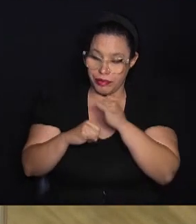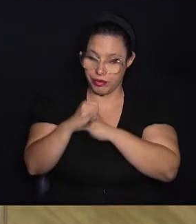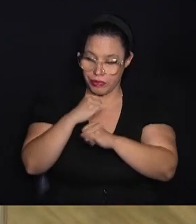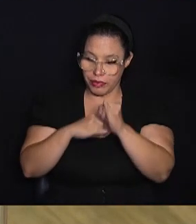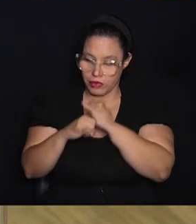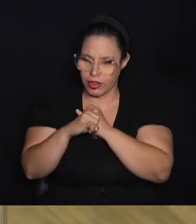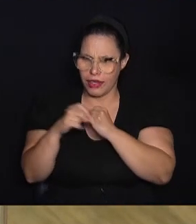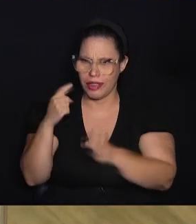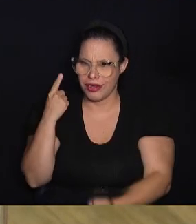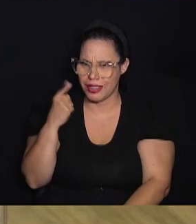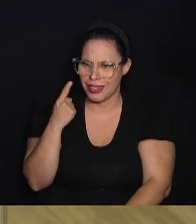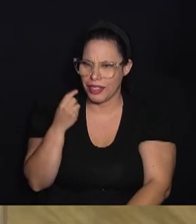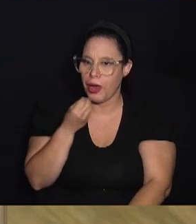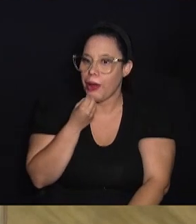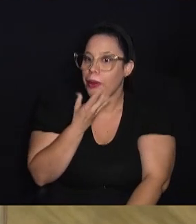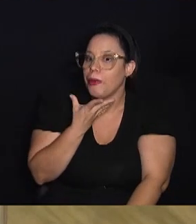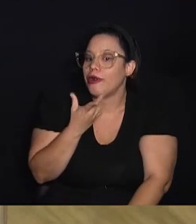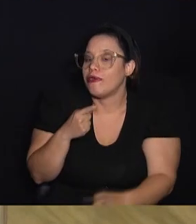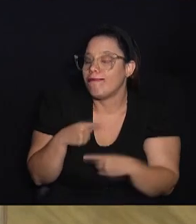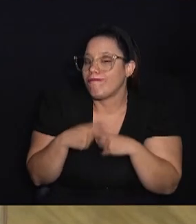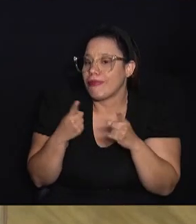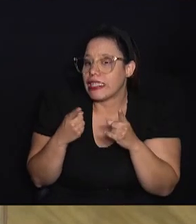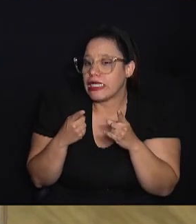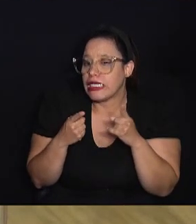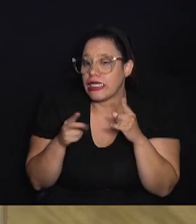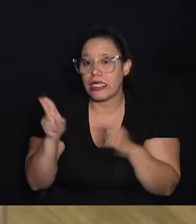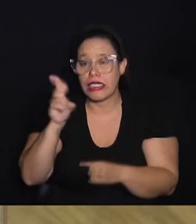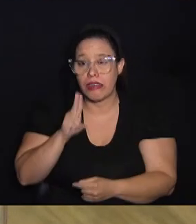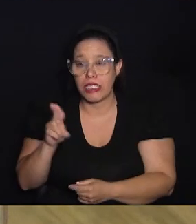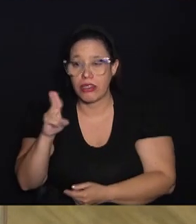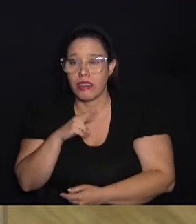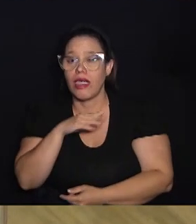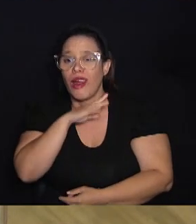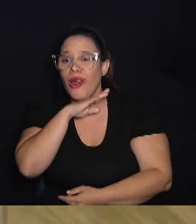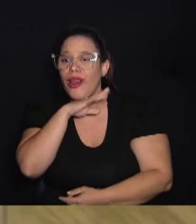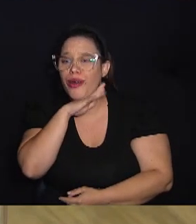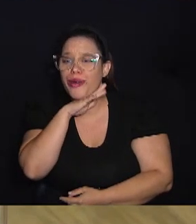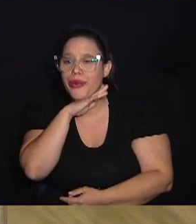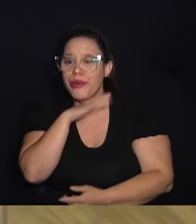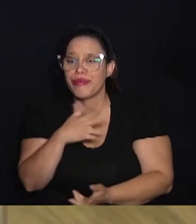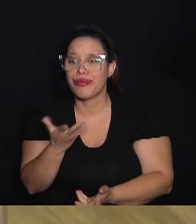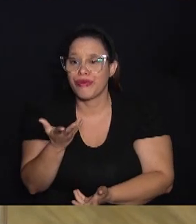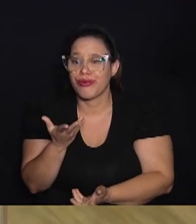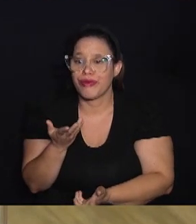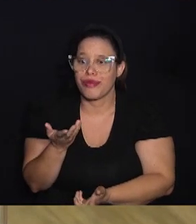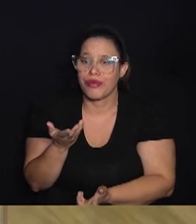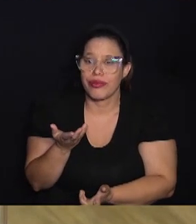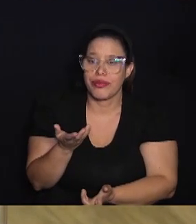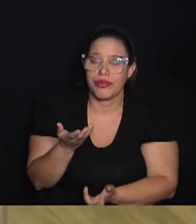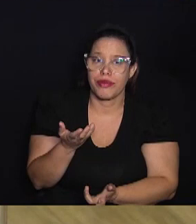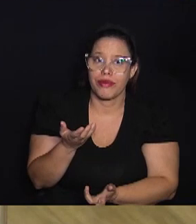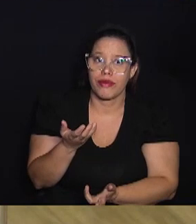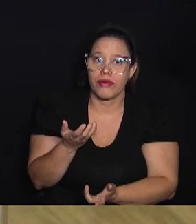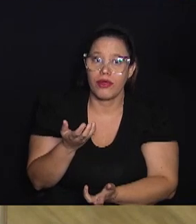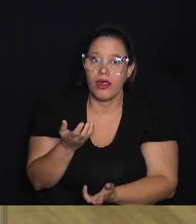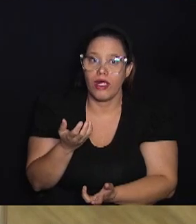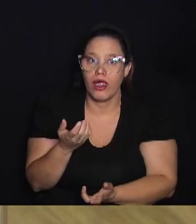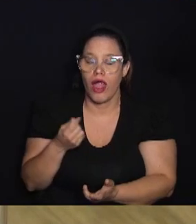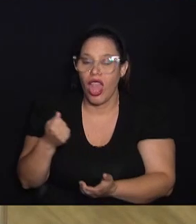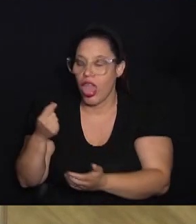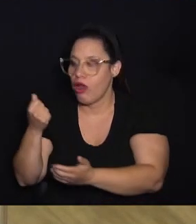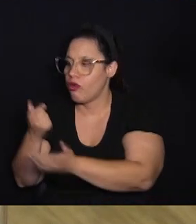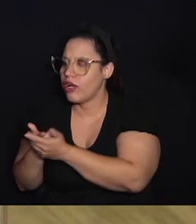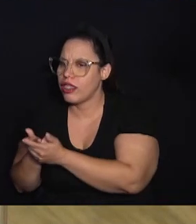É muito bom mas também se você não souber usar é muito ruim e aí o pessoal começa a a vender para